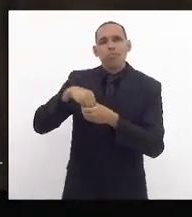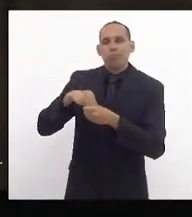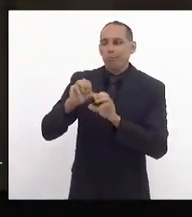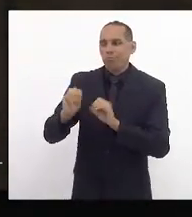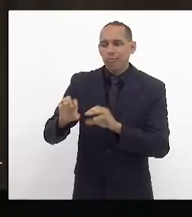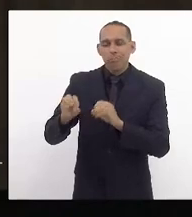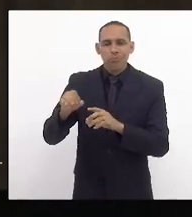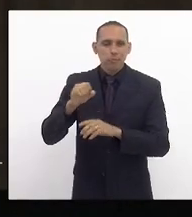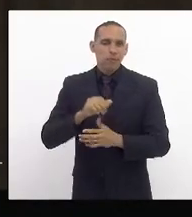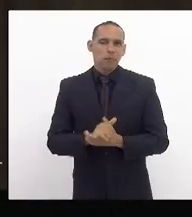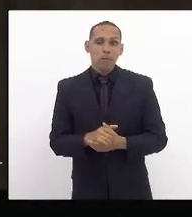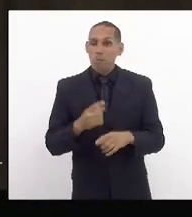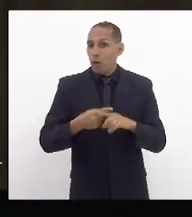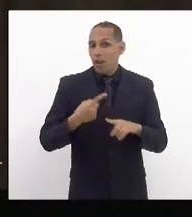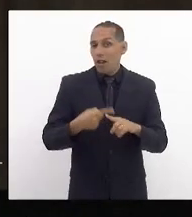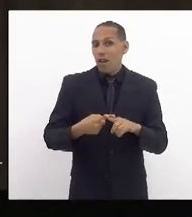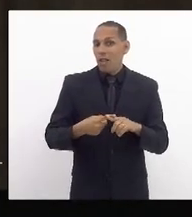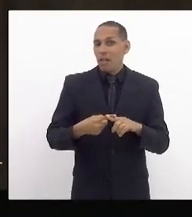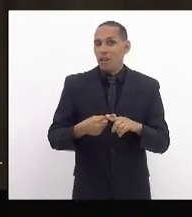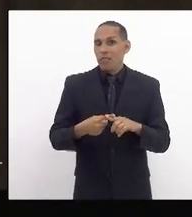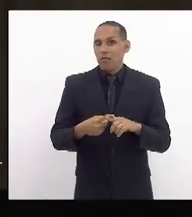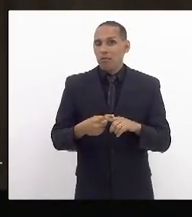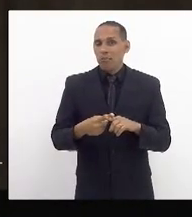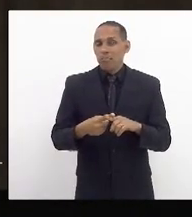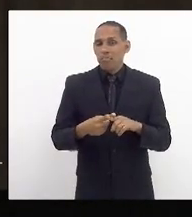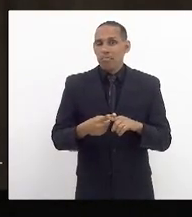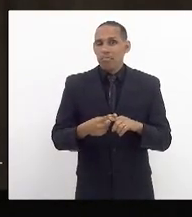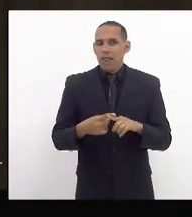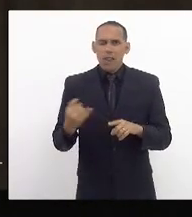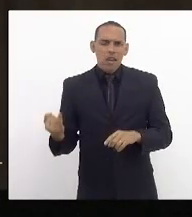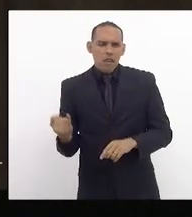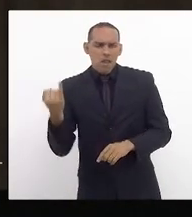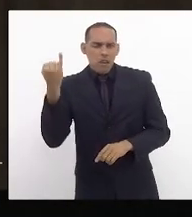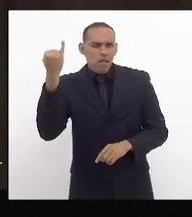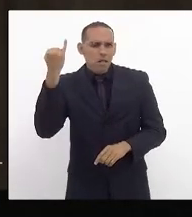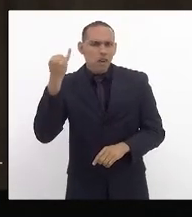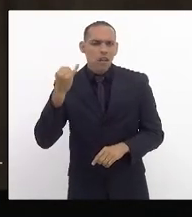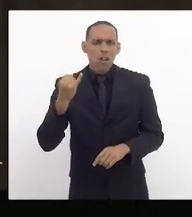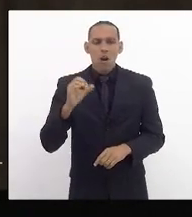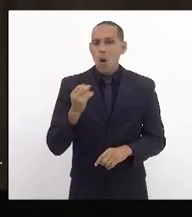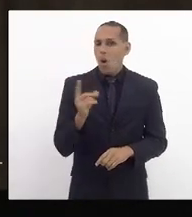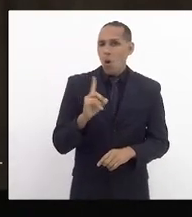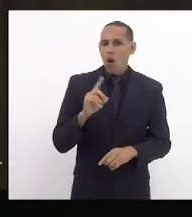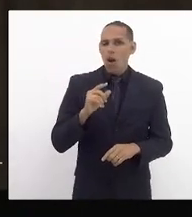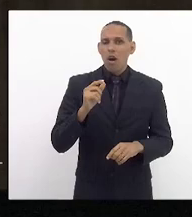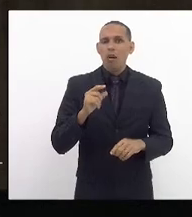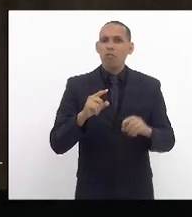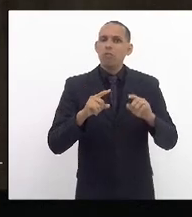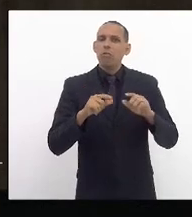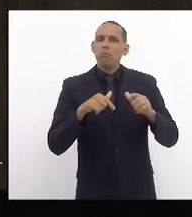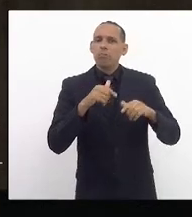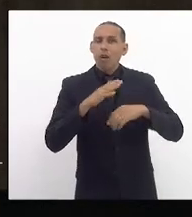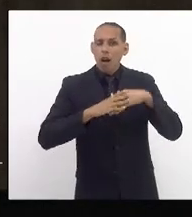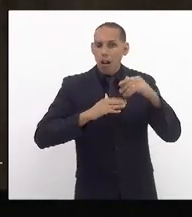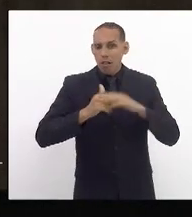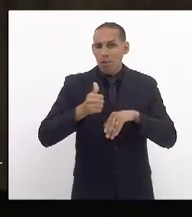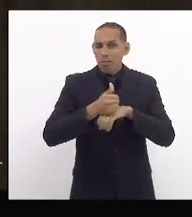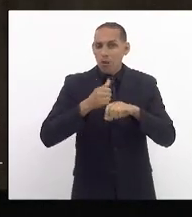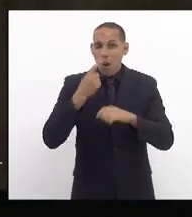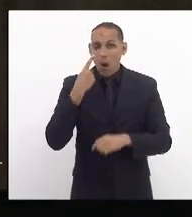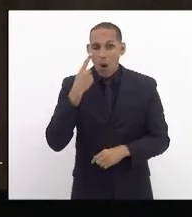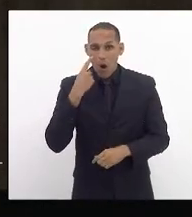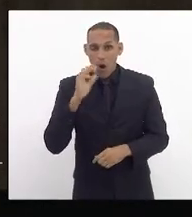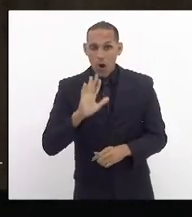porque, a despeito da relevância da referida profissão, atenção agora, olha o que